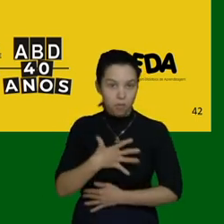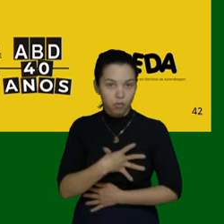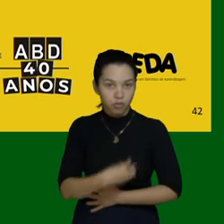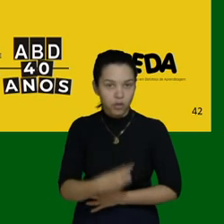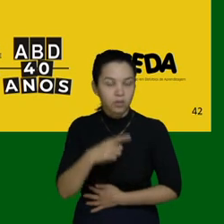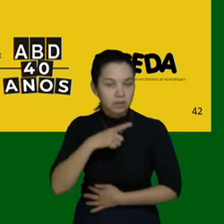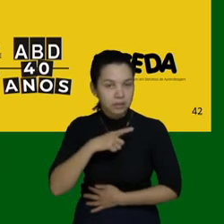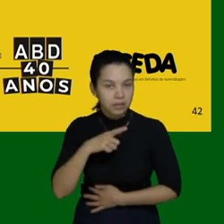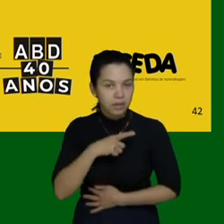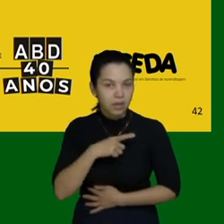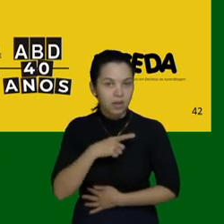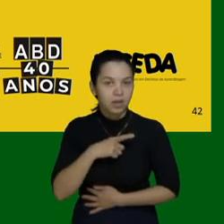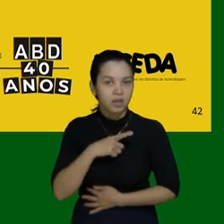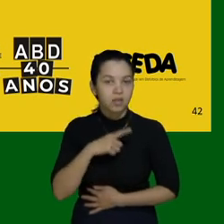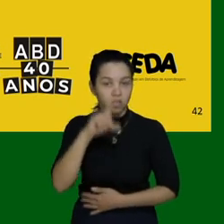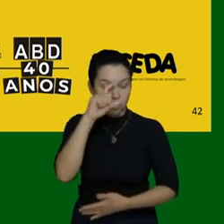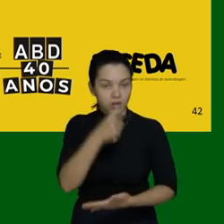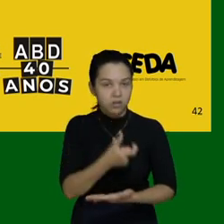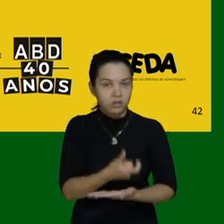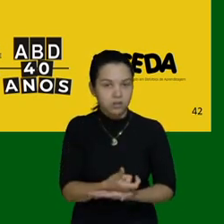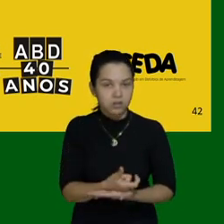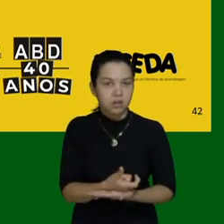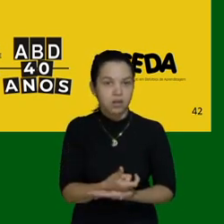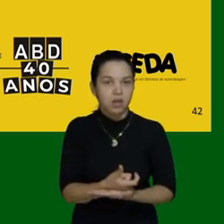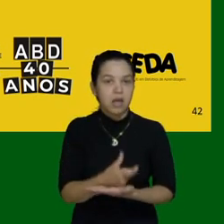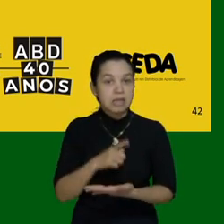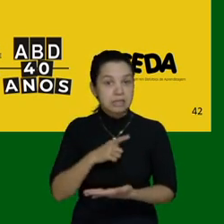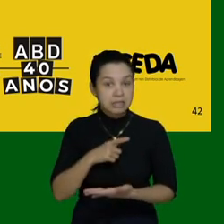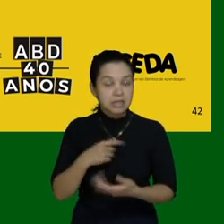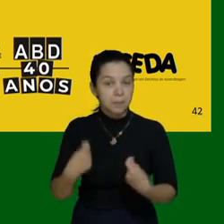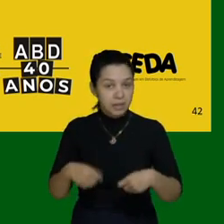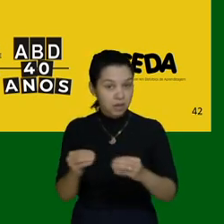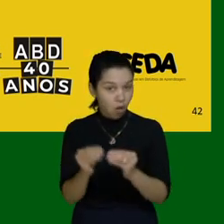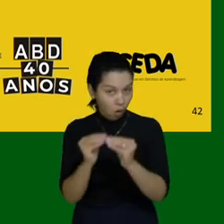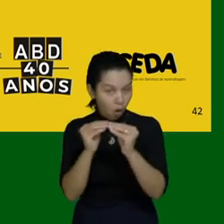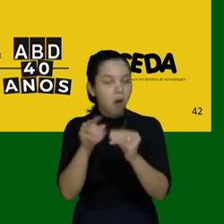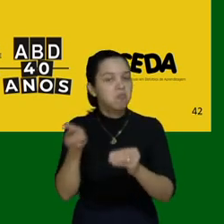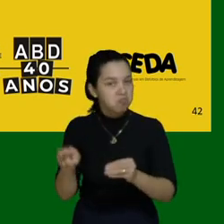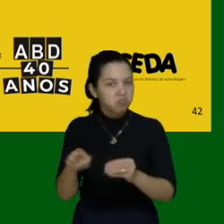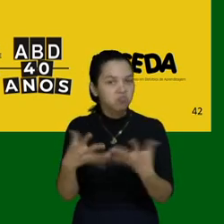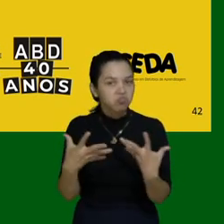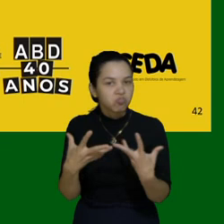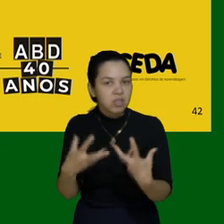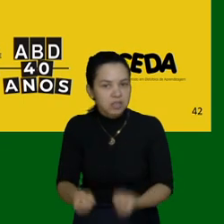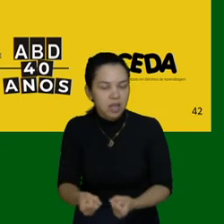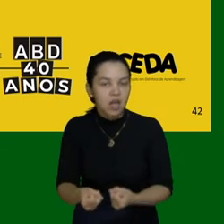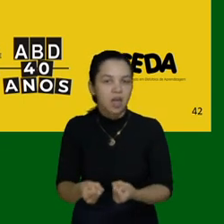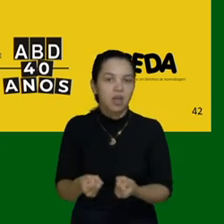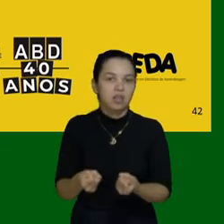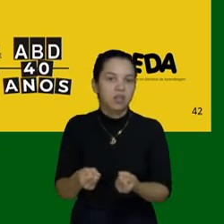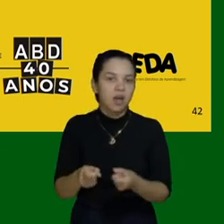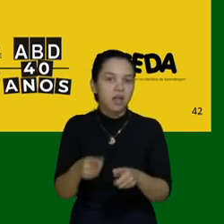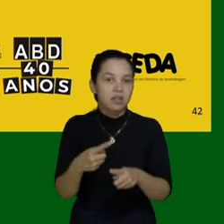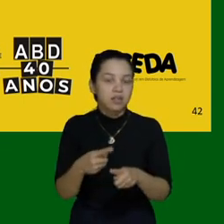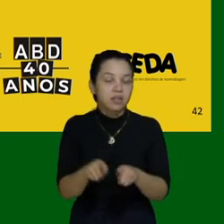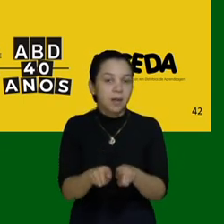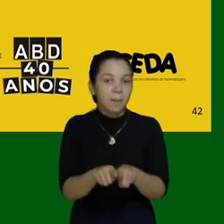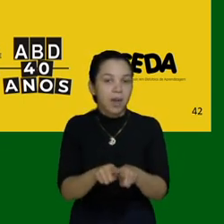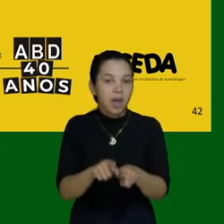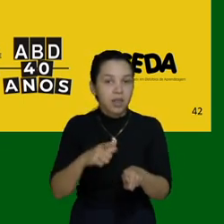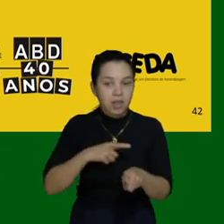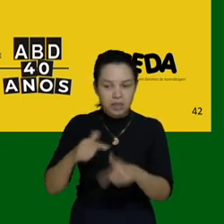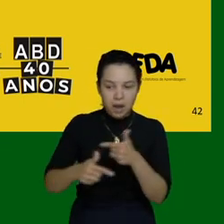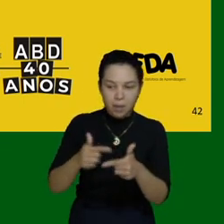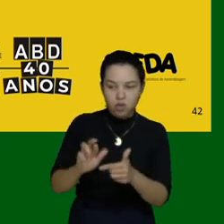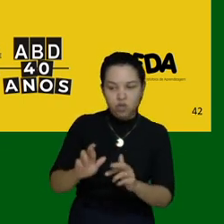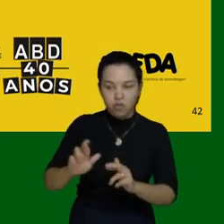eh então pede para fazer hestra ele faz pede para fazer uma tarefa que não tem nada a ver com a com o trabalho dele Ai me ajuda